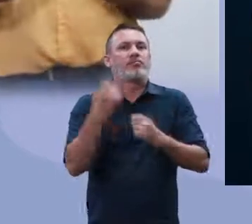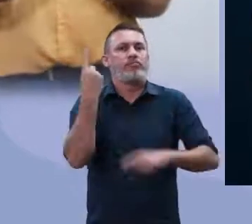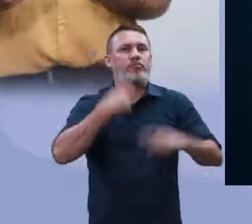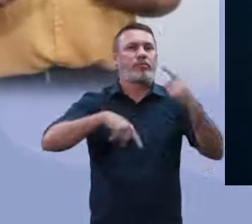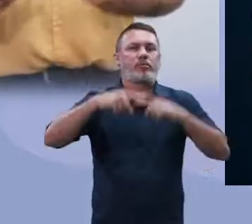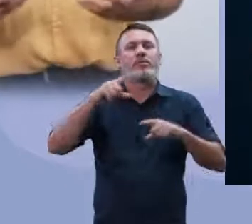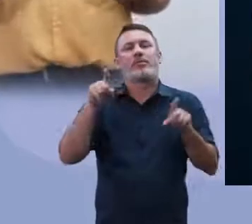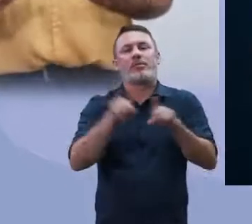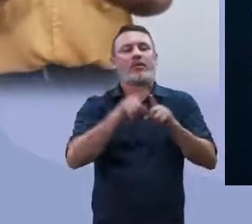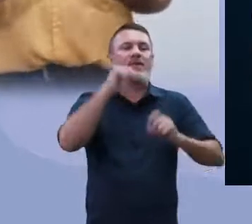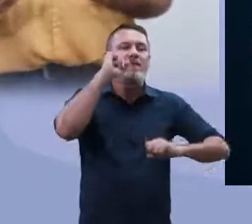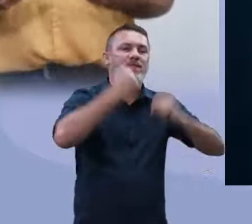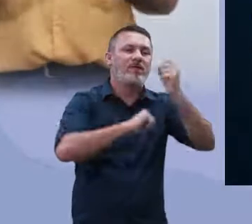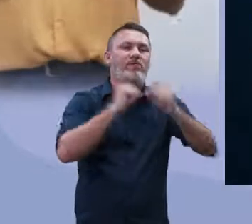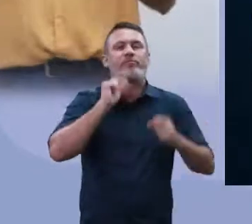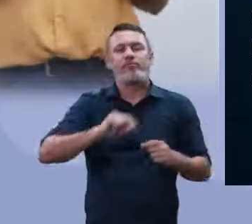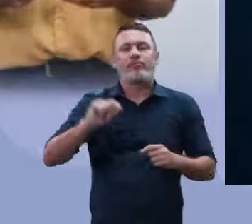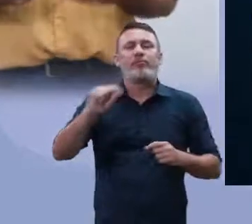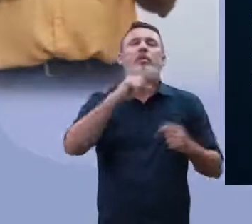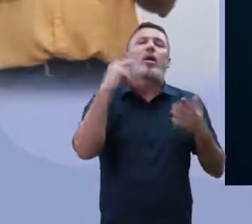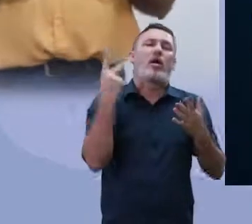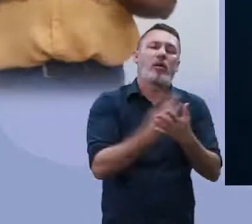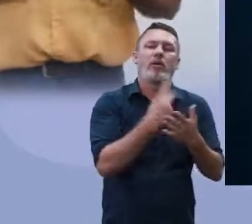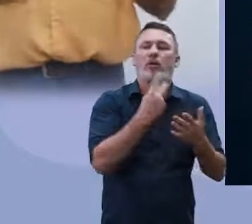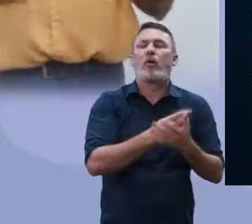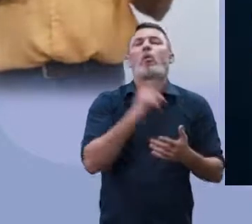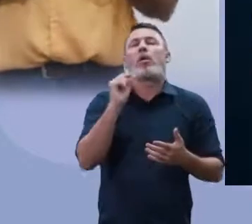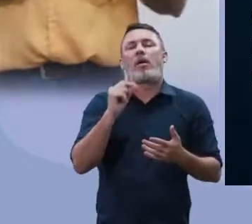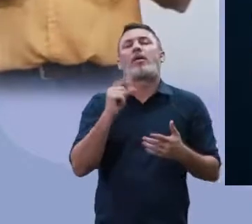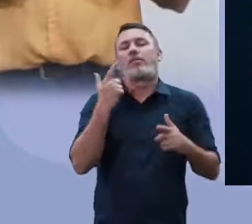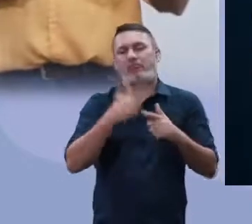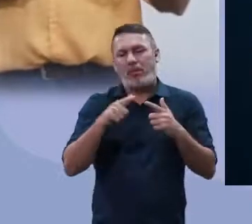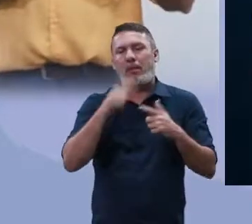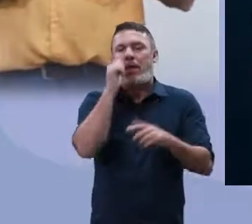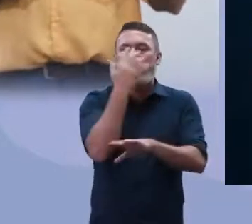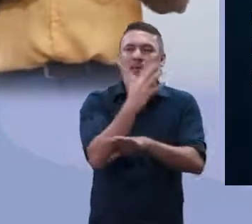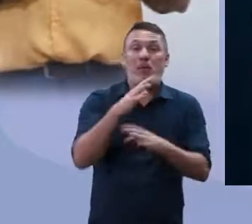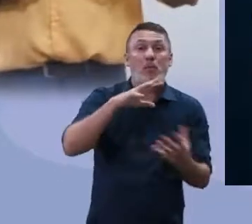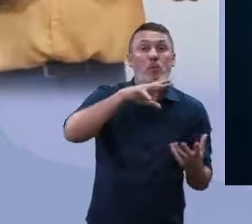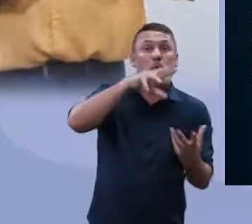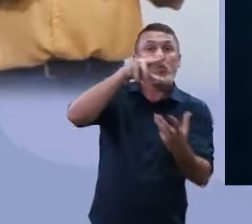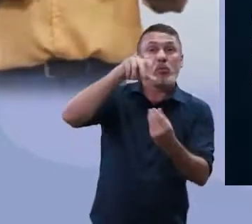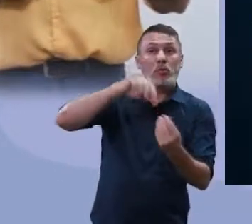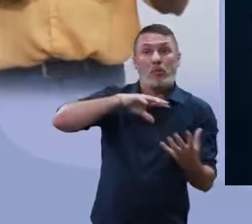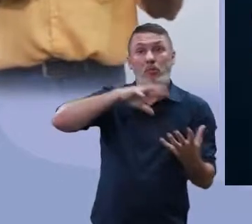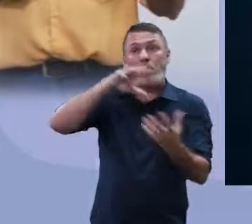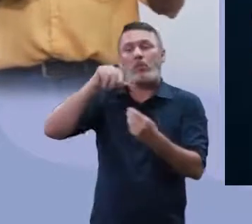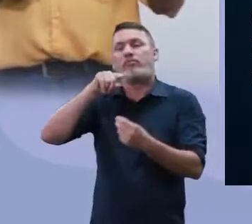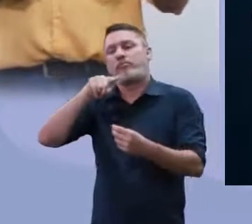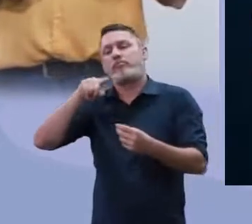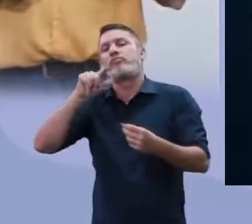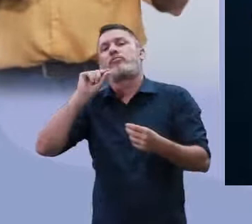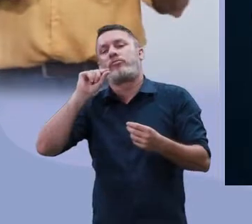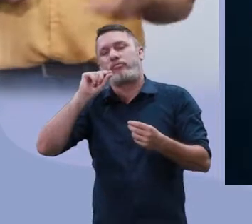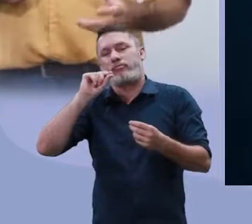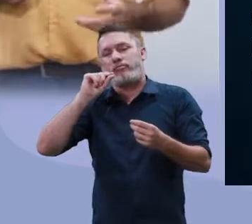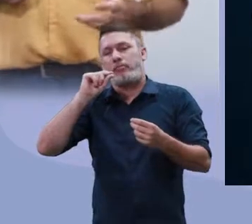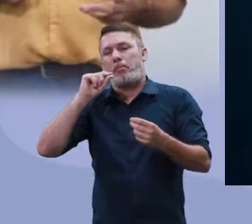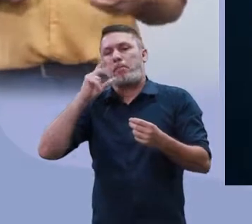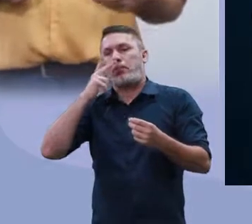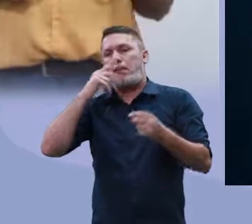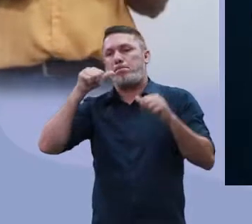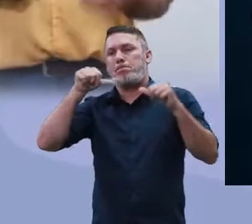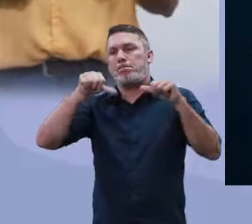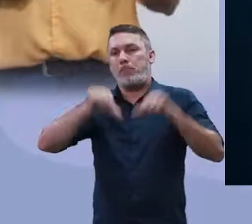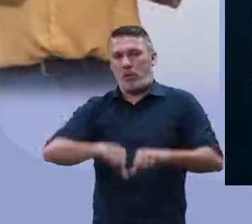próprio processo de industrialização faz com que esses problemas ambientais globais acabem por se